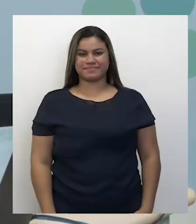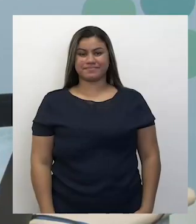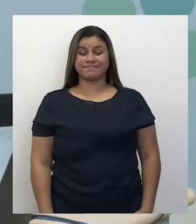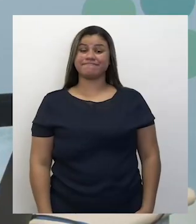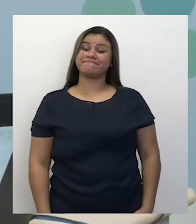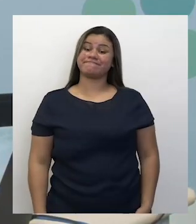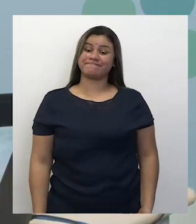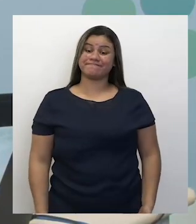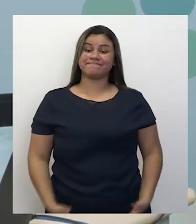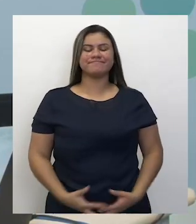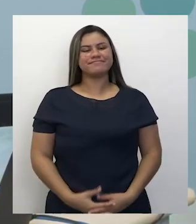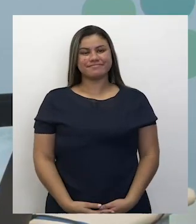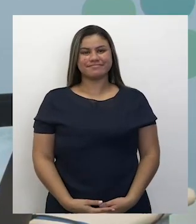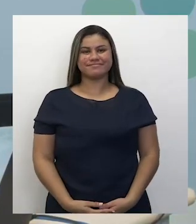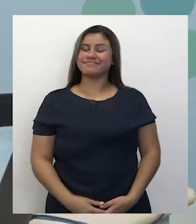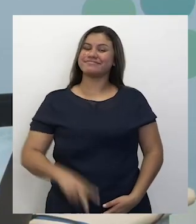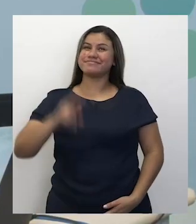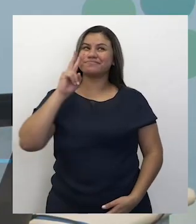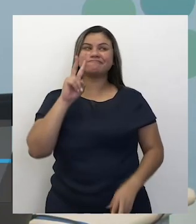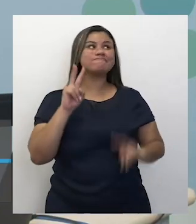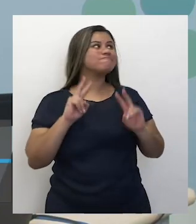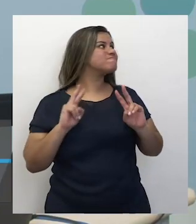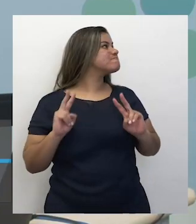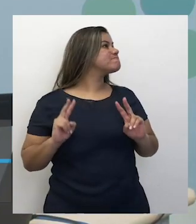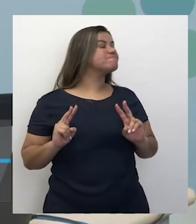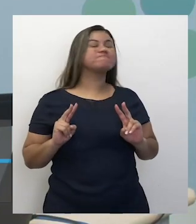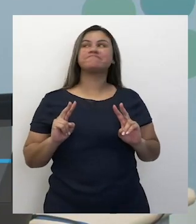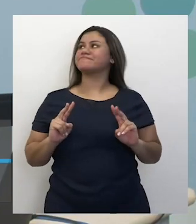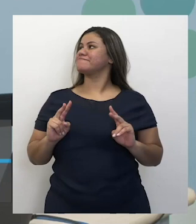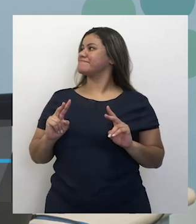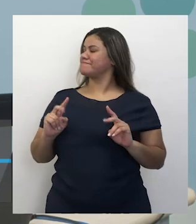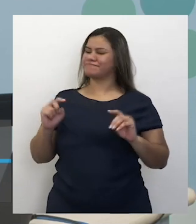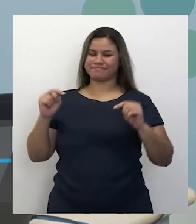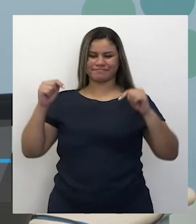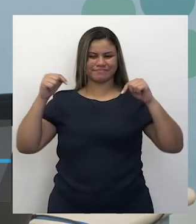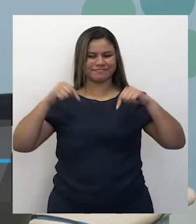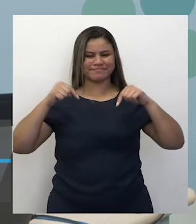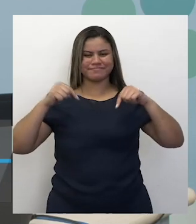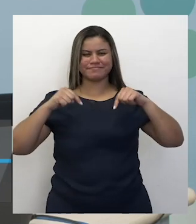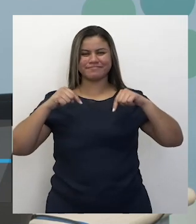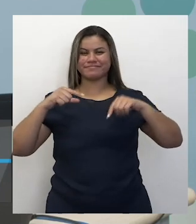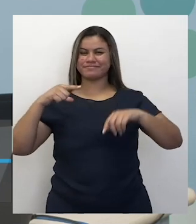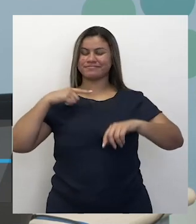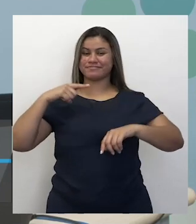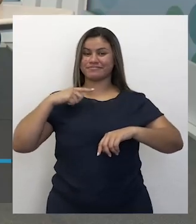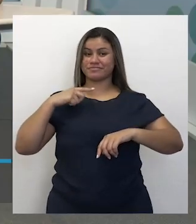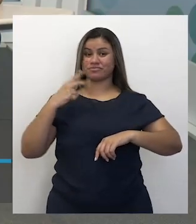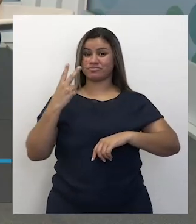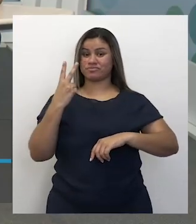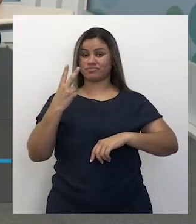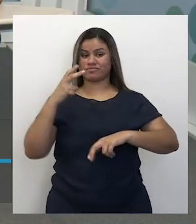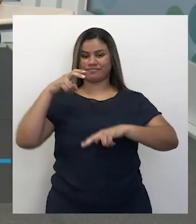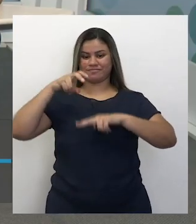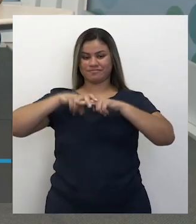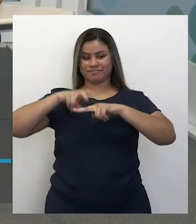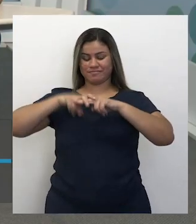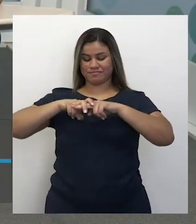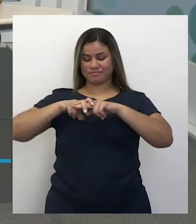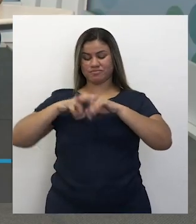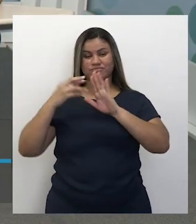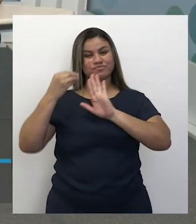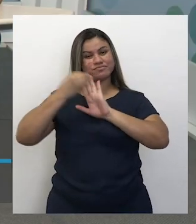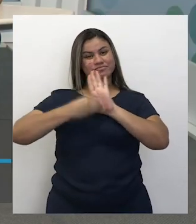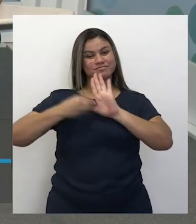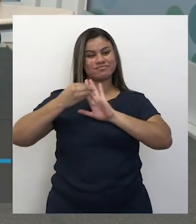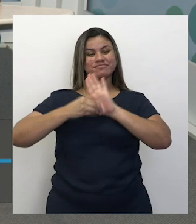Então, o que a gente vê ao nosso redor aqui? Eu vejo duas cadeiras com designs diferentes. Isso é uma atividade